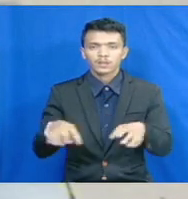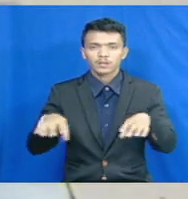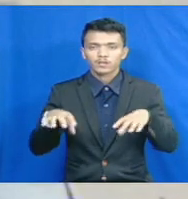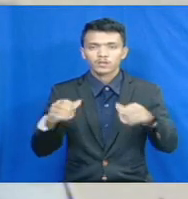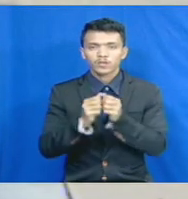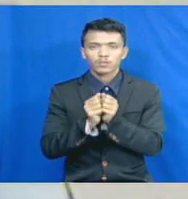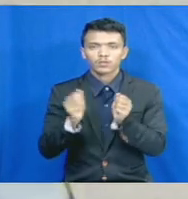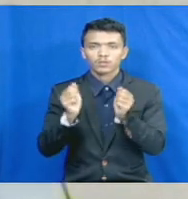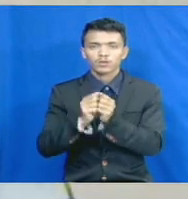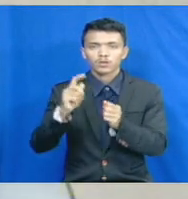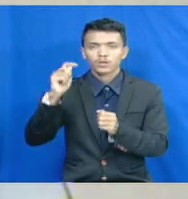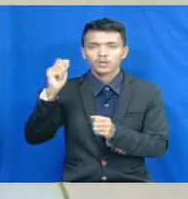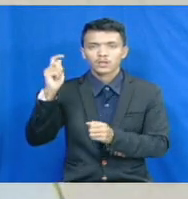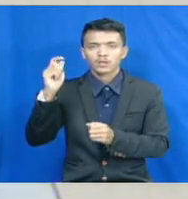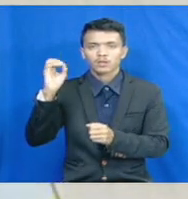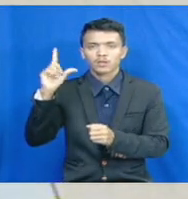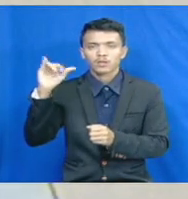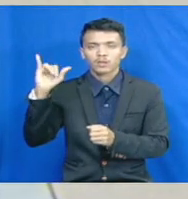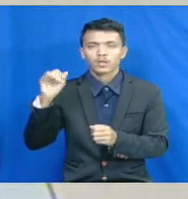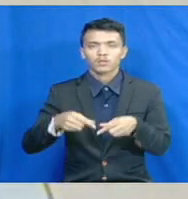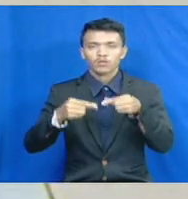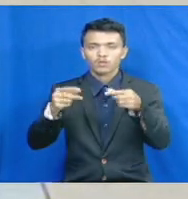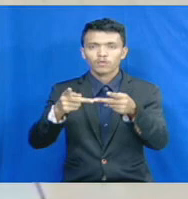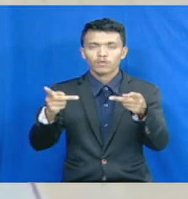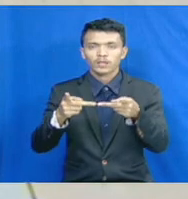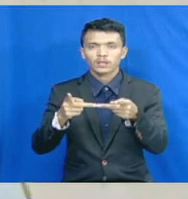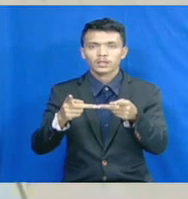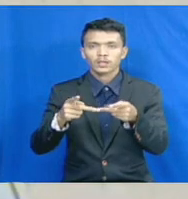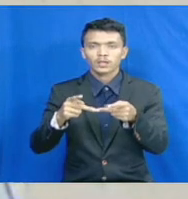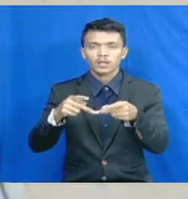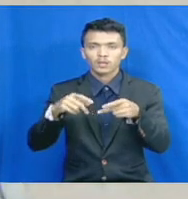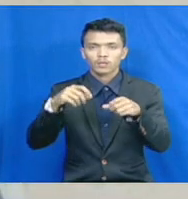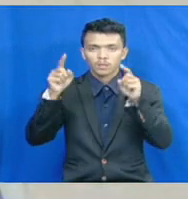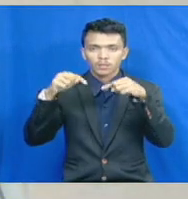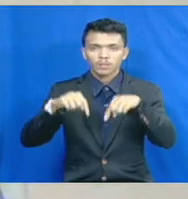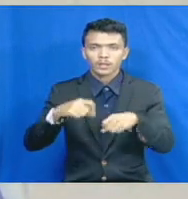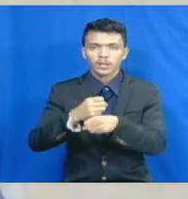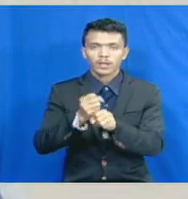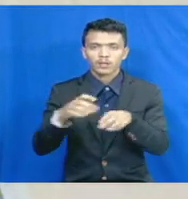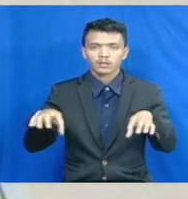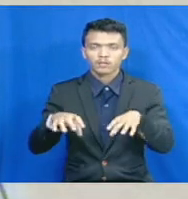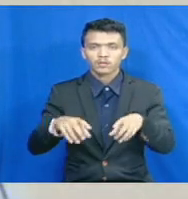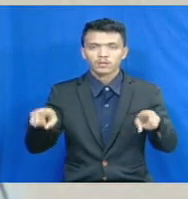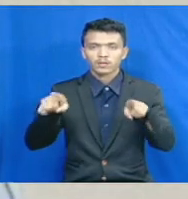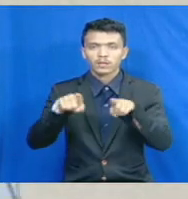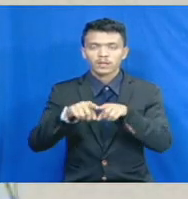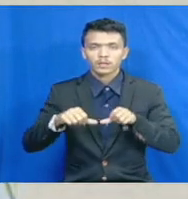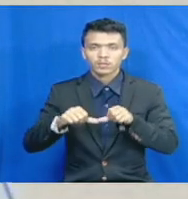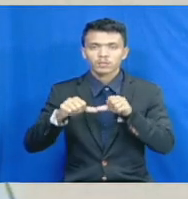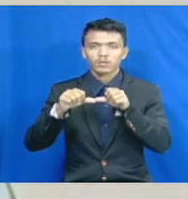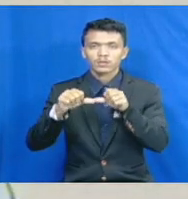com Tatoli, a Fátima, por isso não é Tatoli, mas halo serviço é mudar a continuação